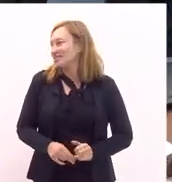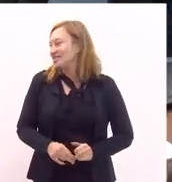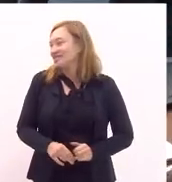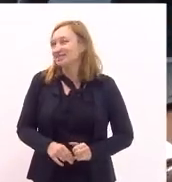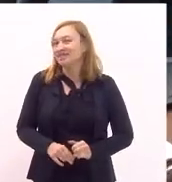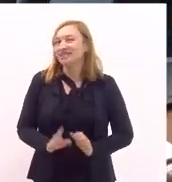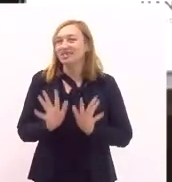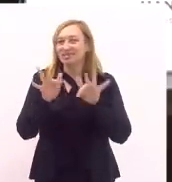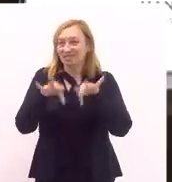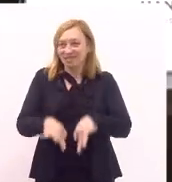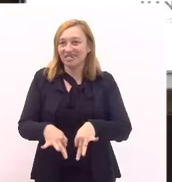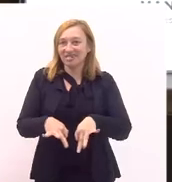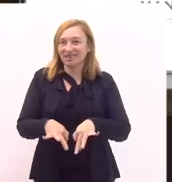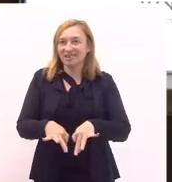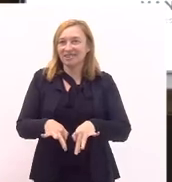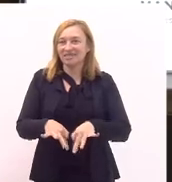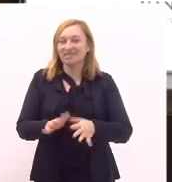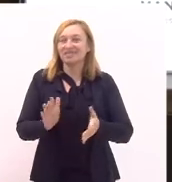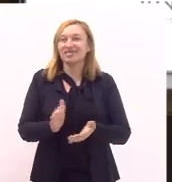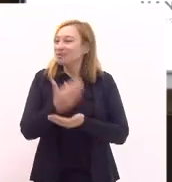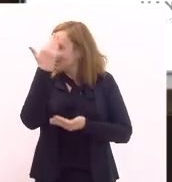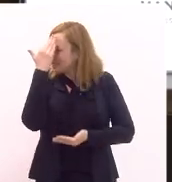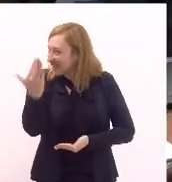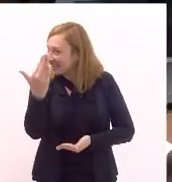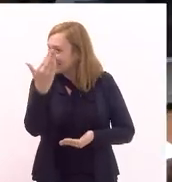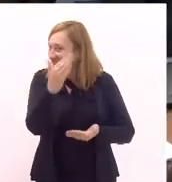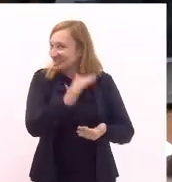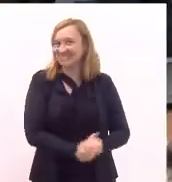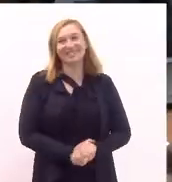eu declaro encerrada esta sessão obrigado